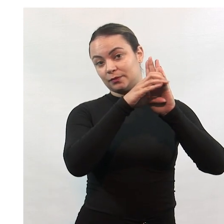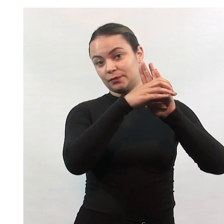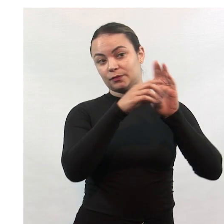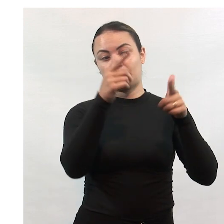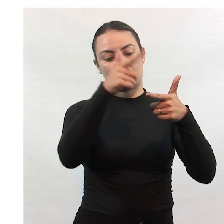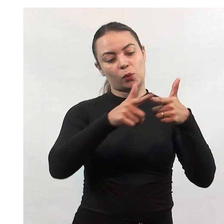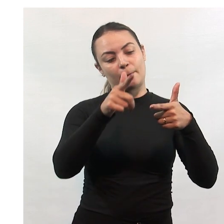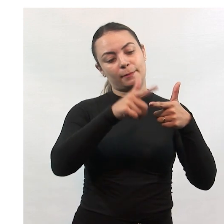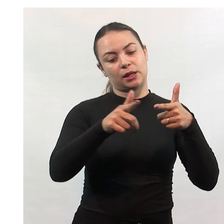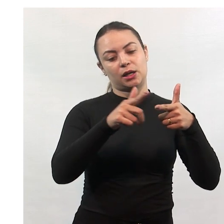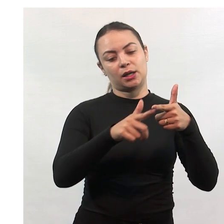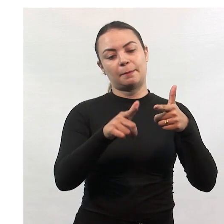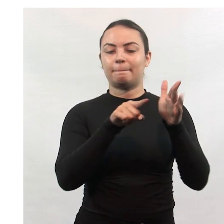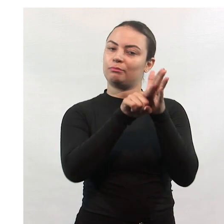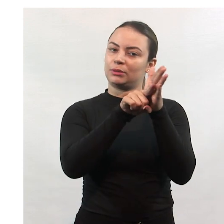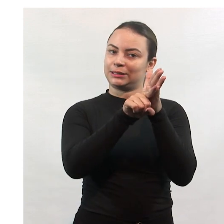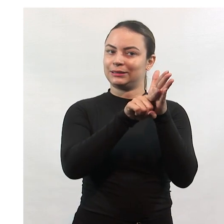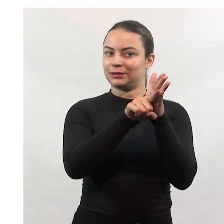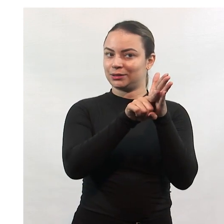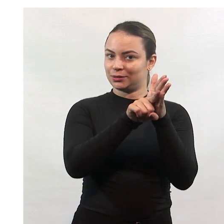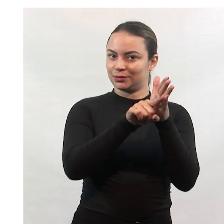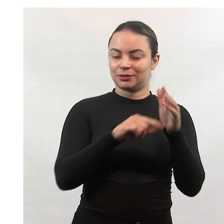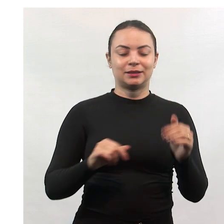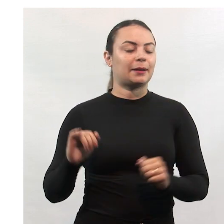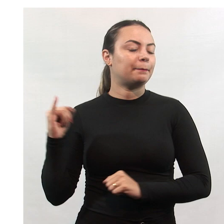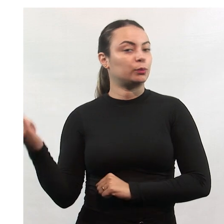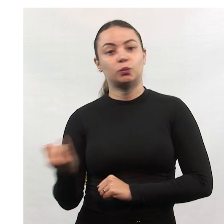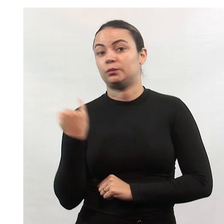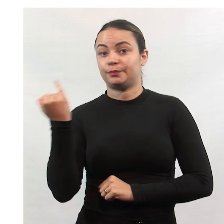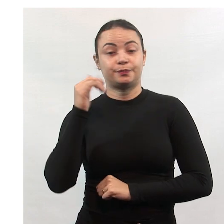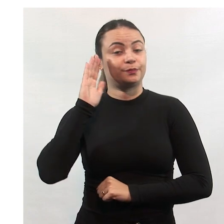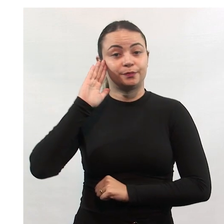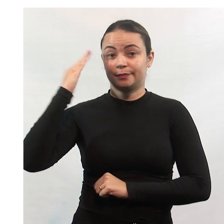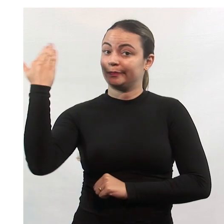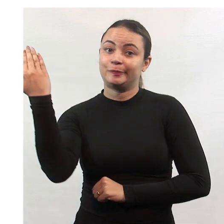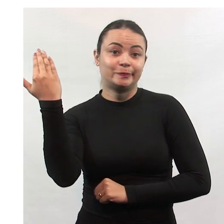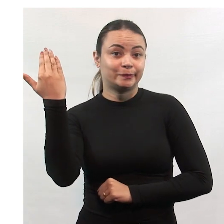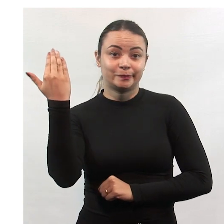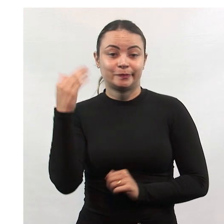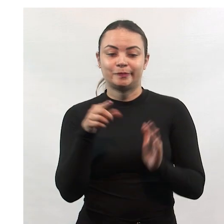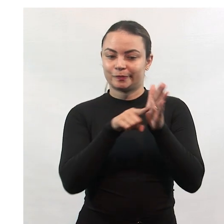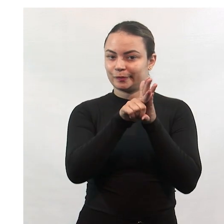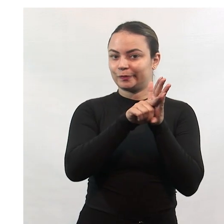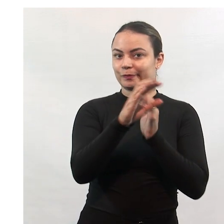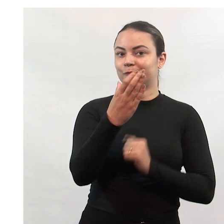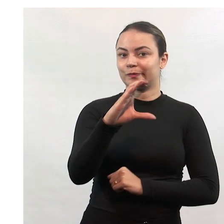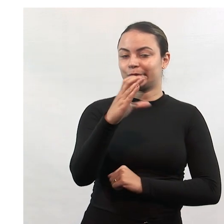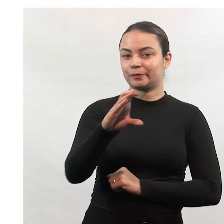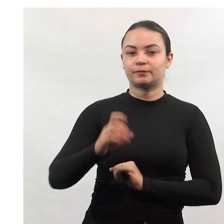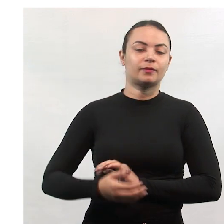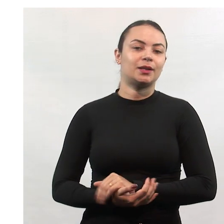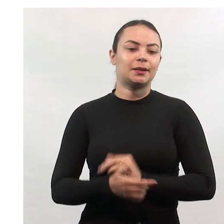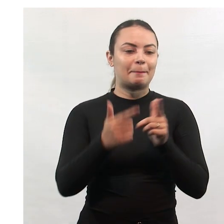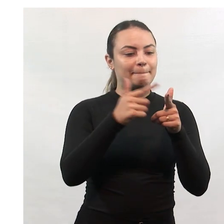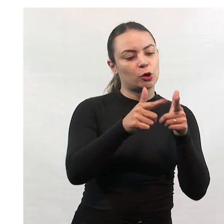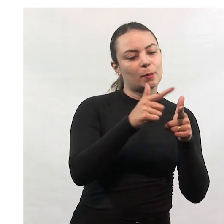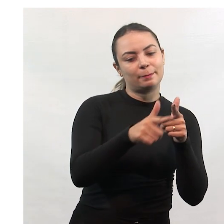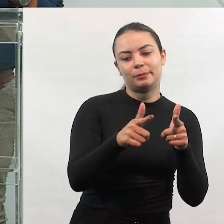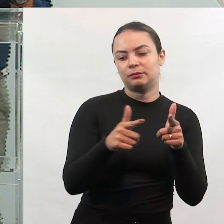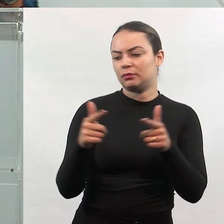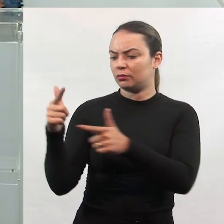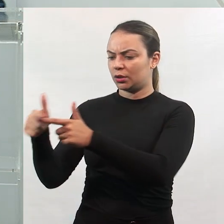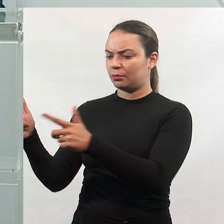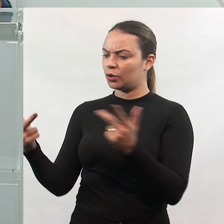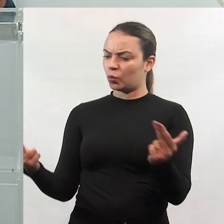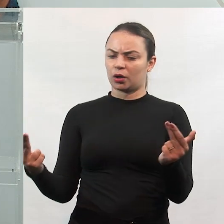essencial, né? E aí não existe um problema igual ao outro. Por que a gente tem essa afirmação aqui, né? Porque